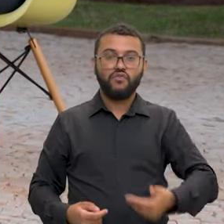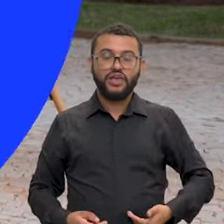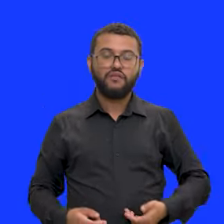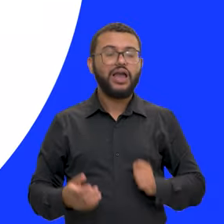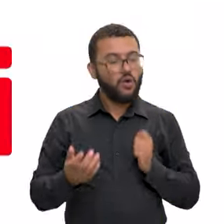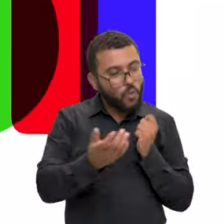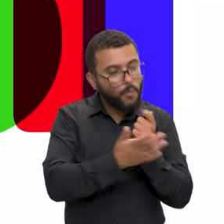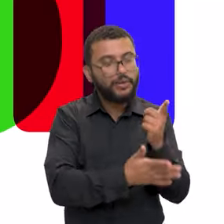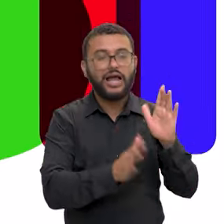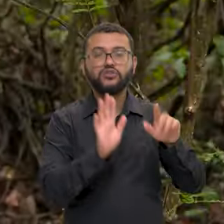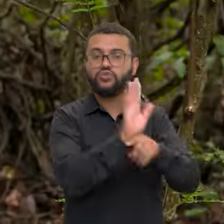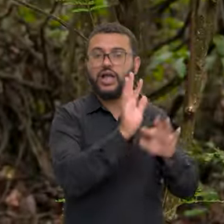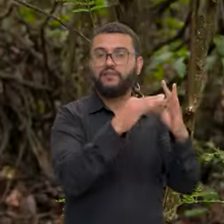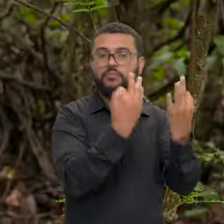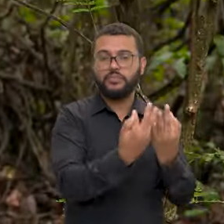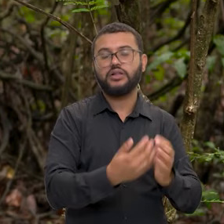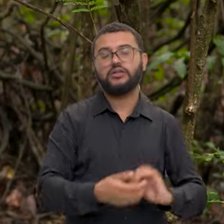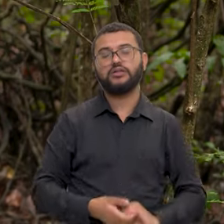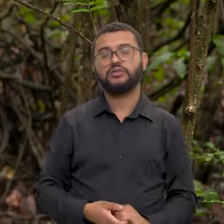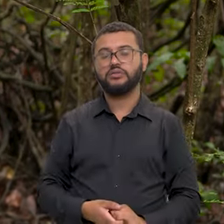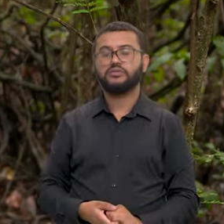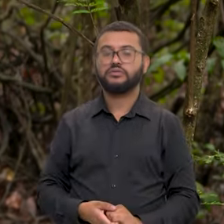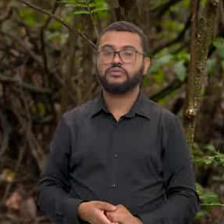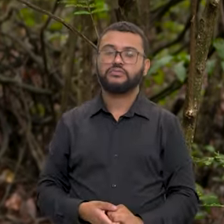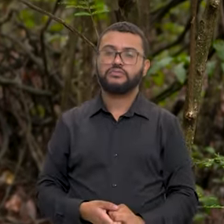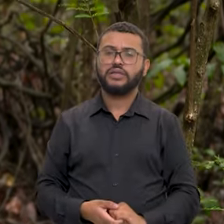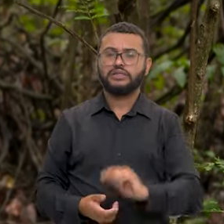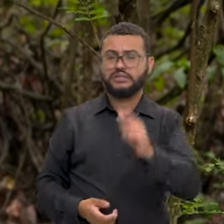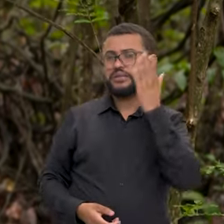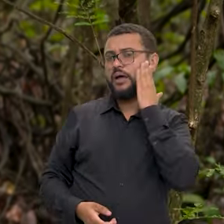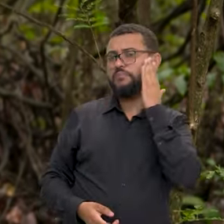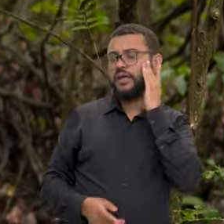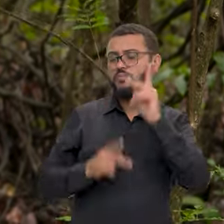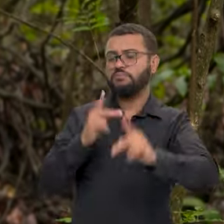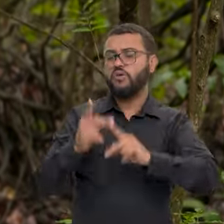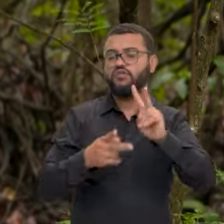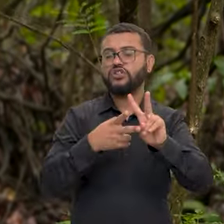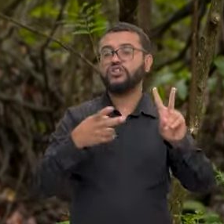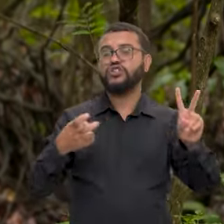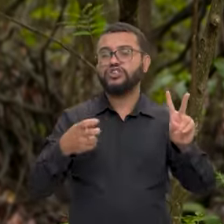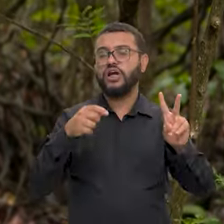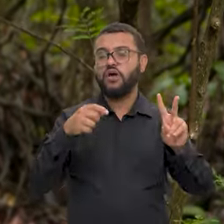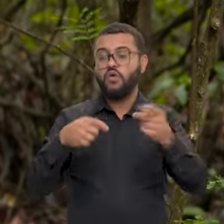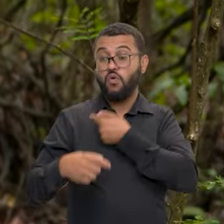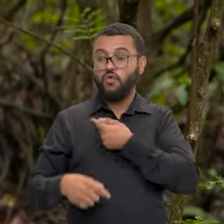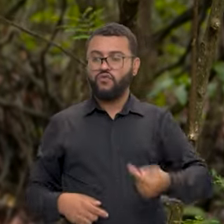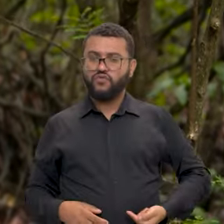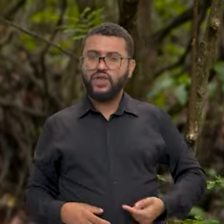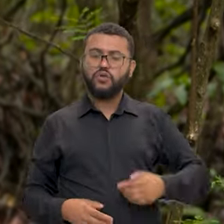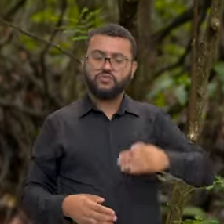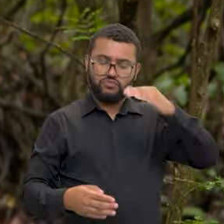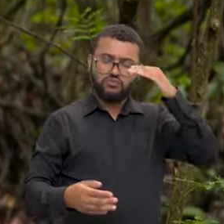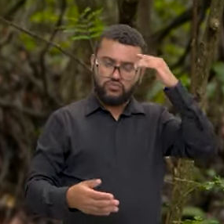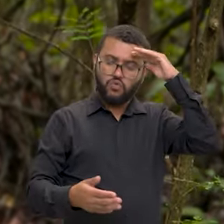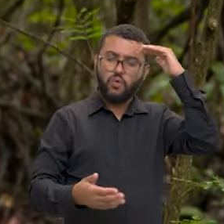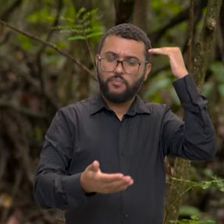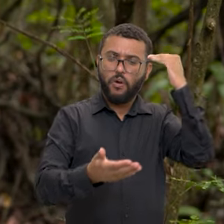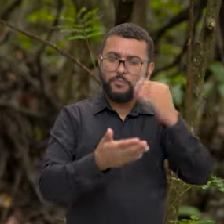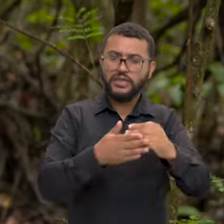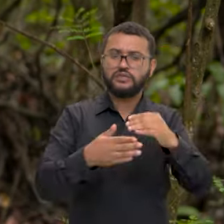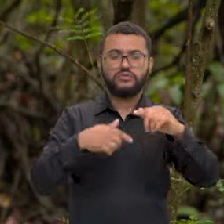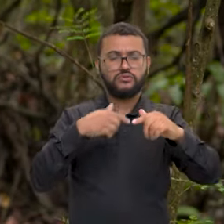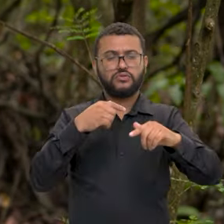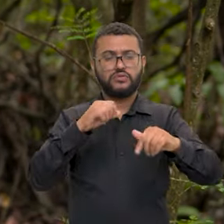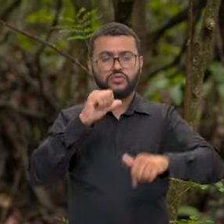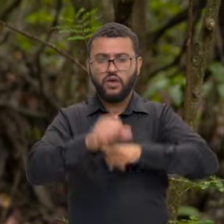agricultura familiar. Quanto aos povos indígenas, o governo demonstrou um compromisso renovado com a proteção de seus